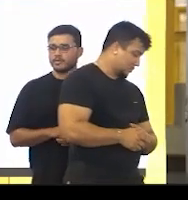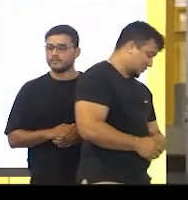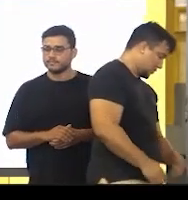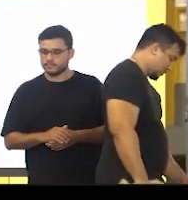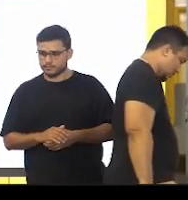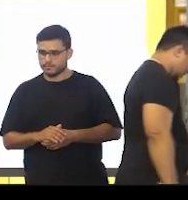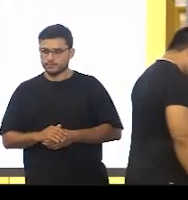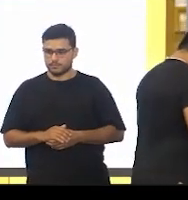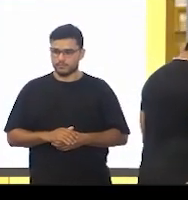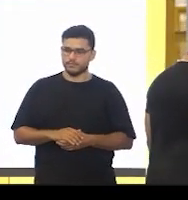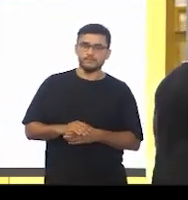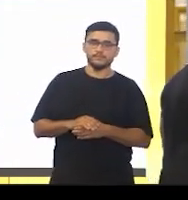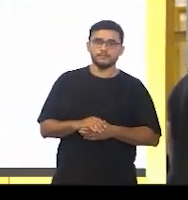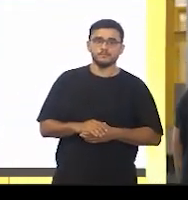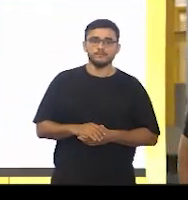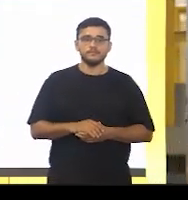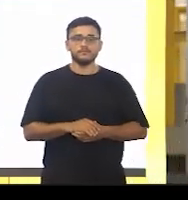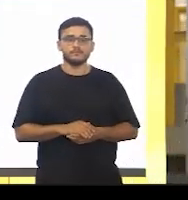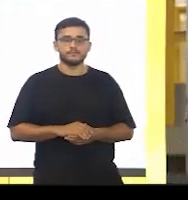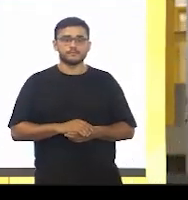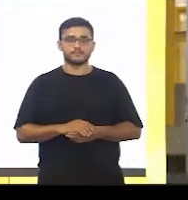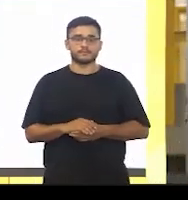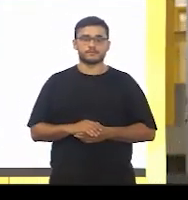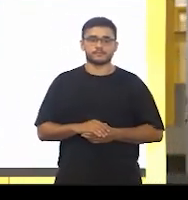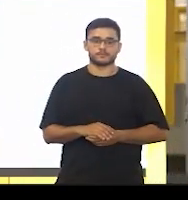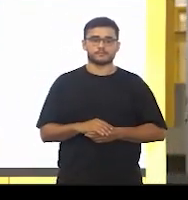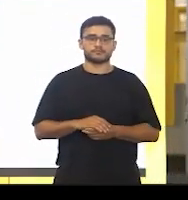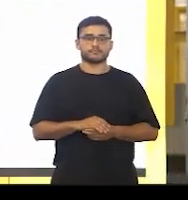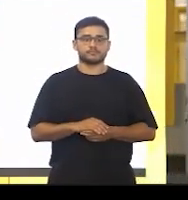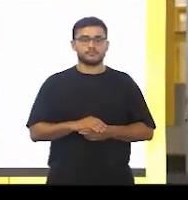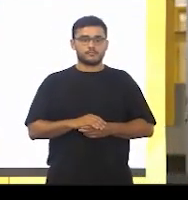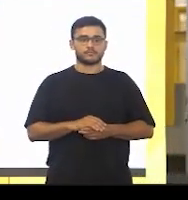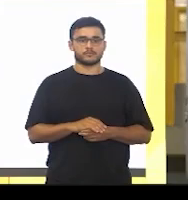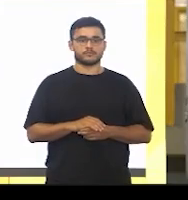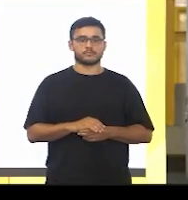Tarifa externa comum. Beleza?